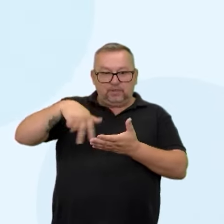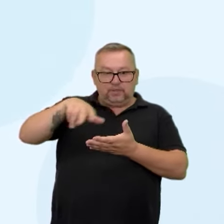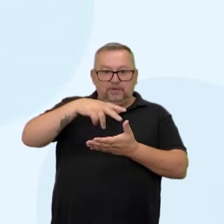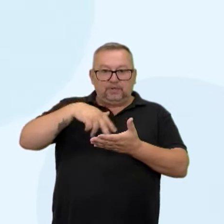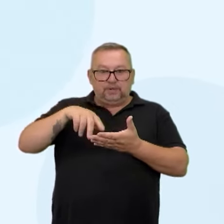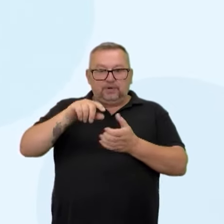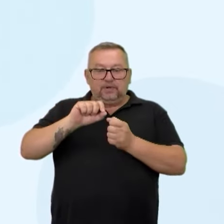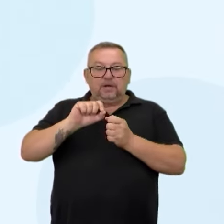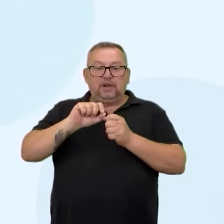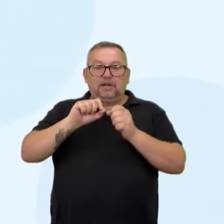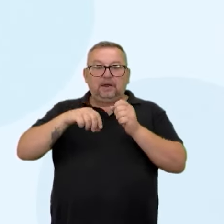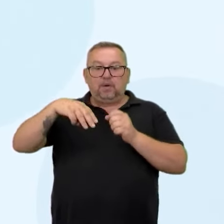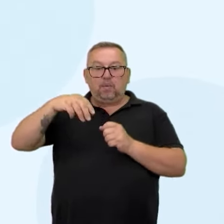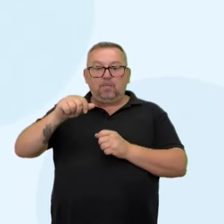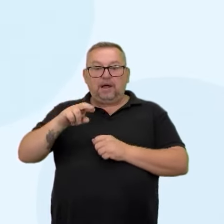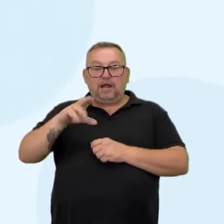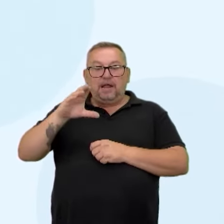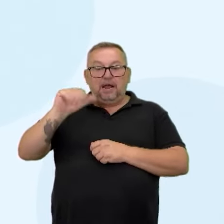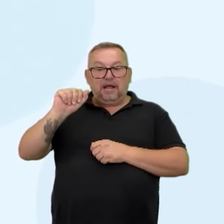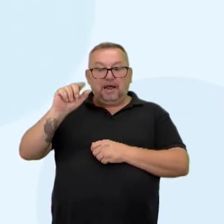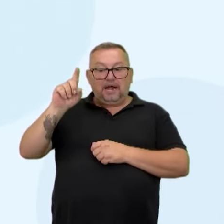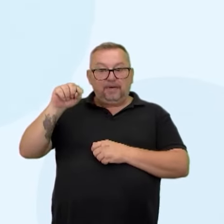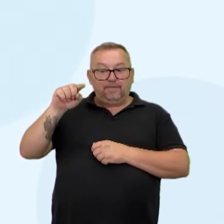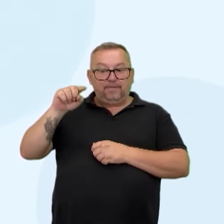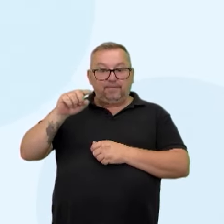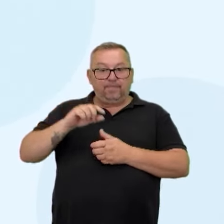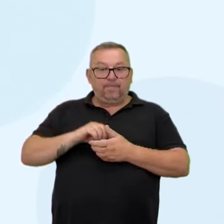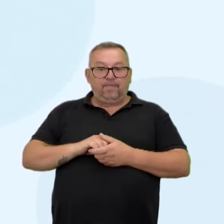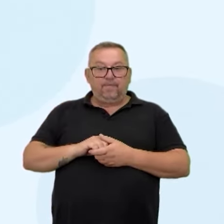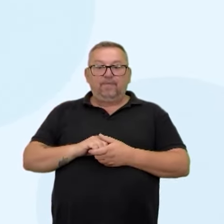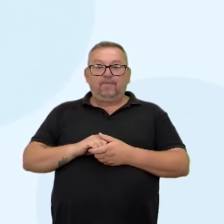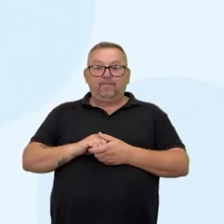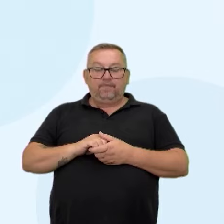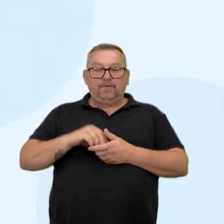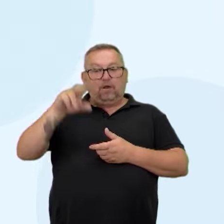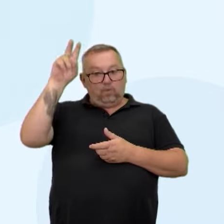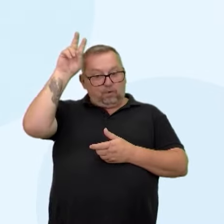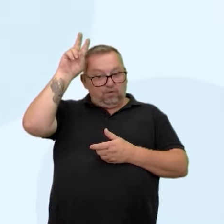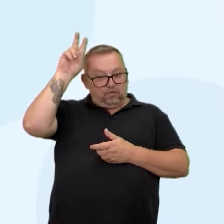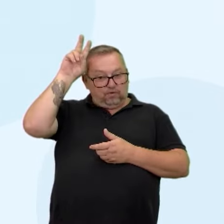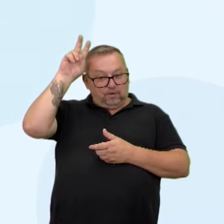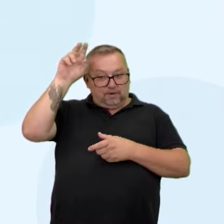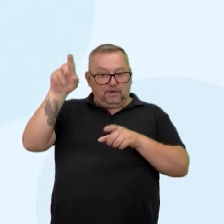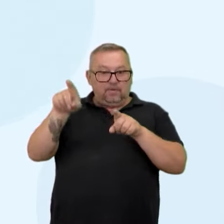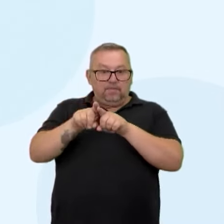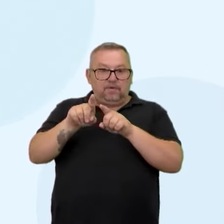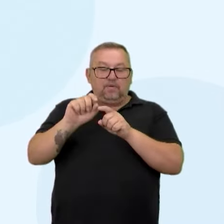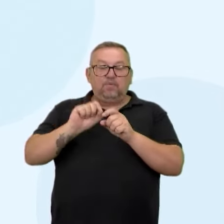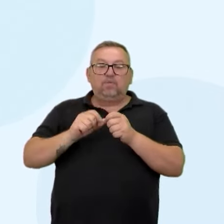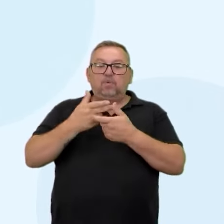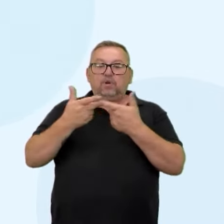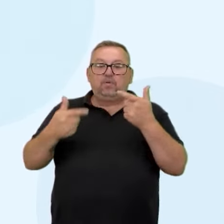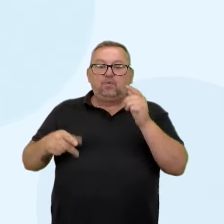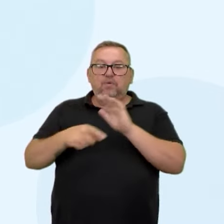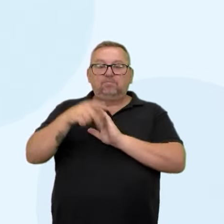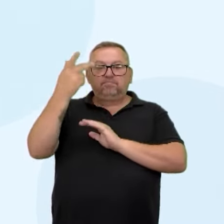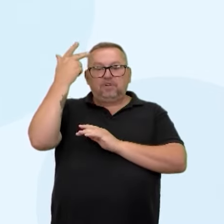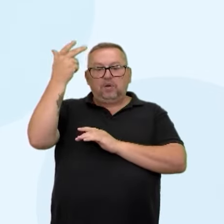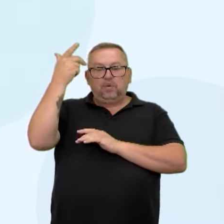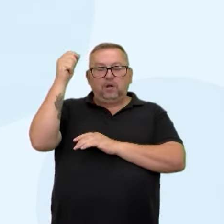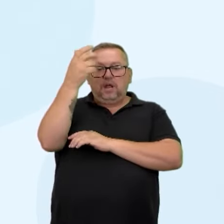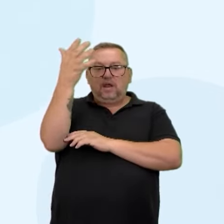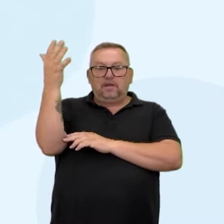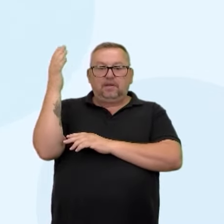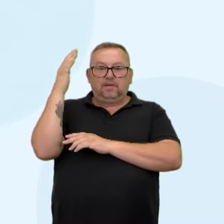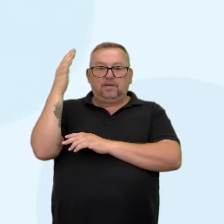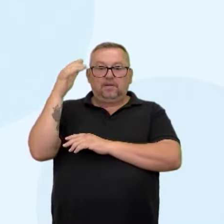pessoas que estão dançando, eles começam a balançar o chacoalho, e também eles usam muitos elementos da natureza.